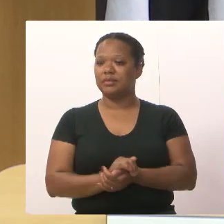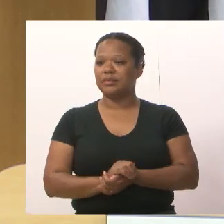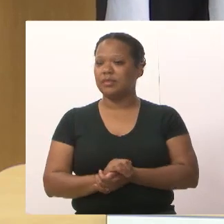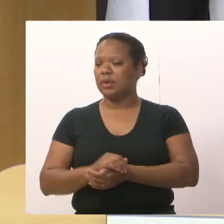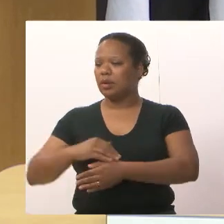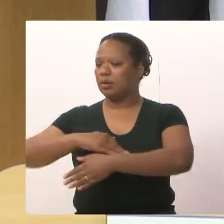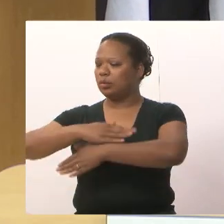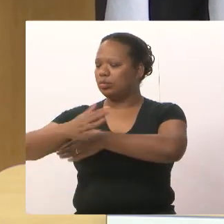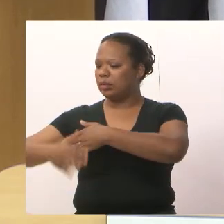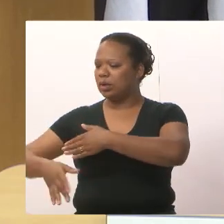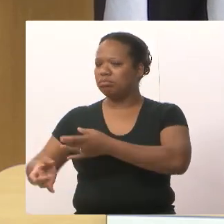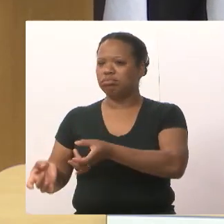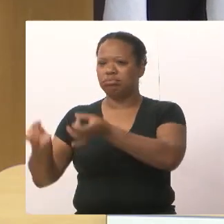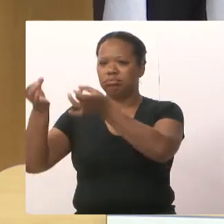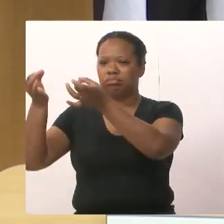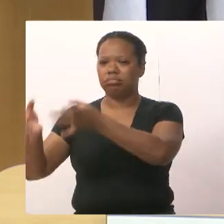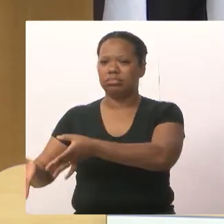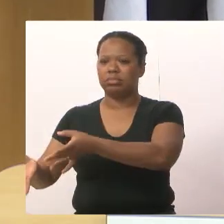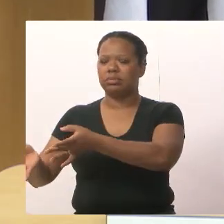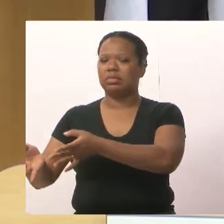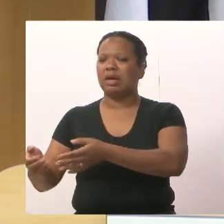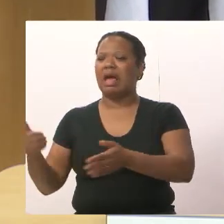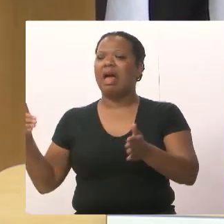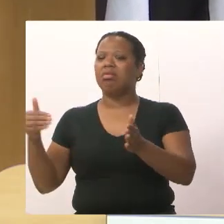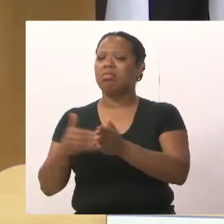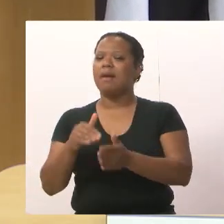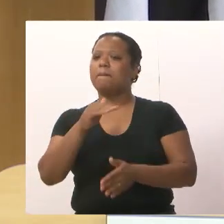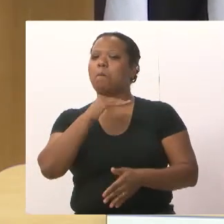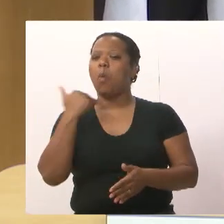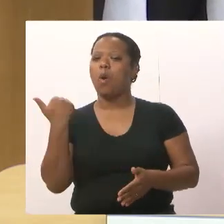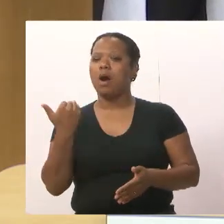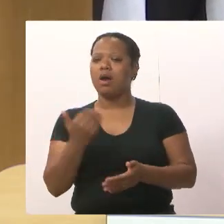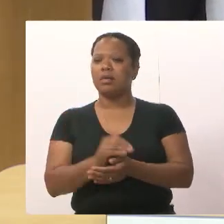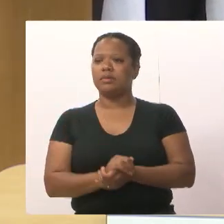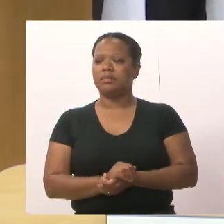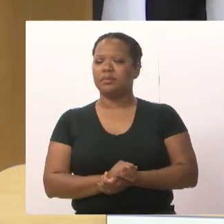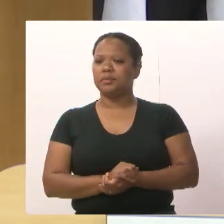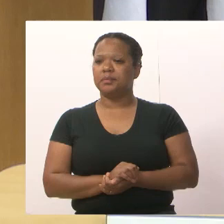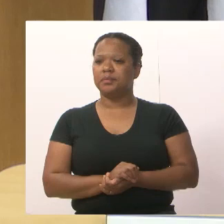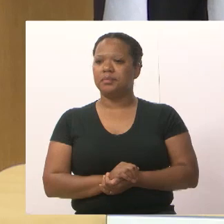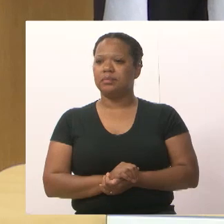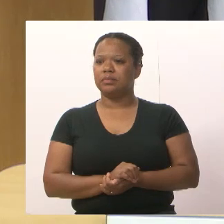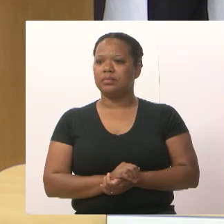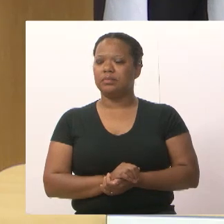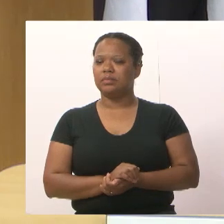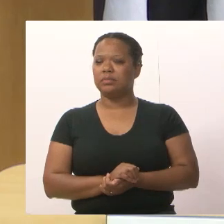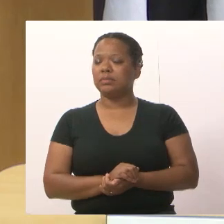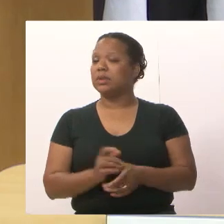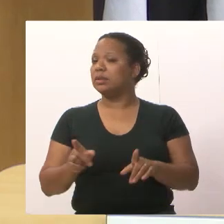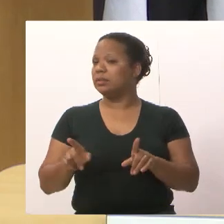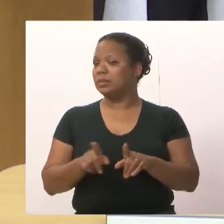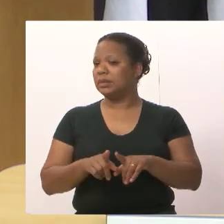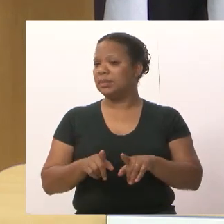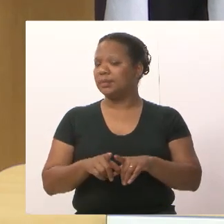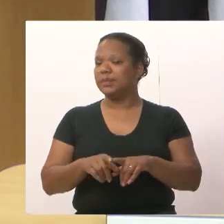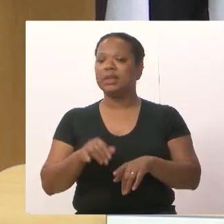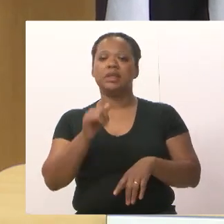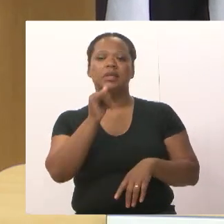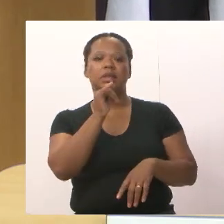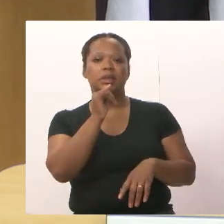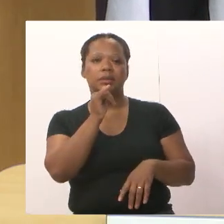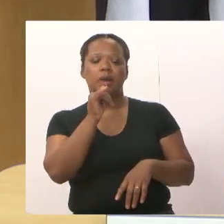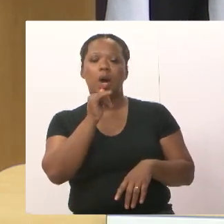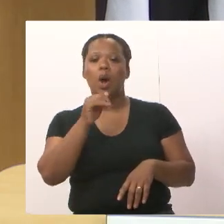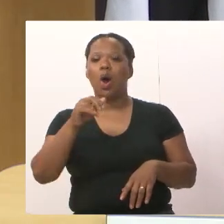jogarem num depósito, deixavam morrer, tá? Vem também o exemplo